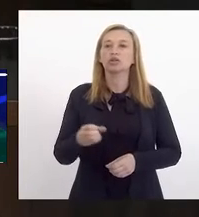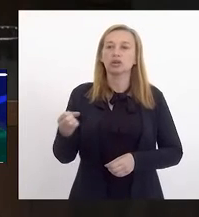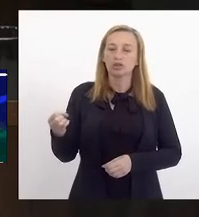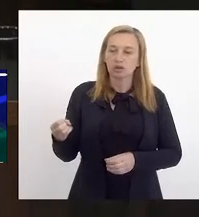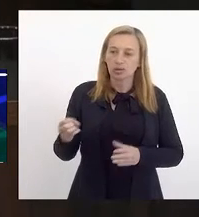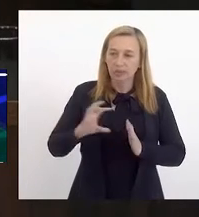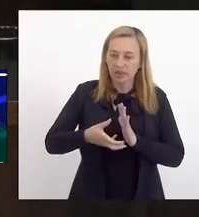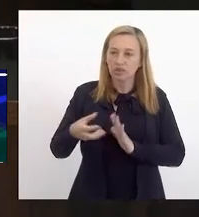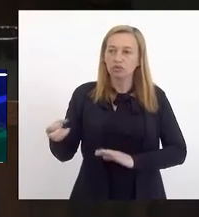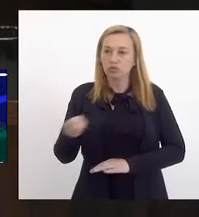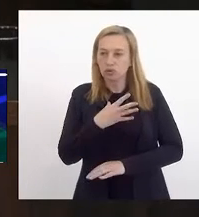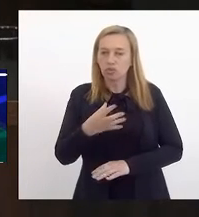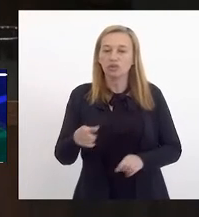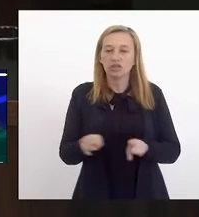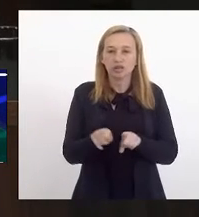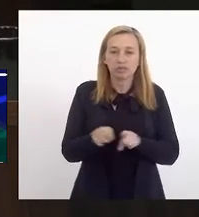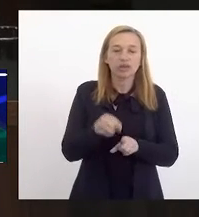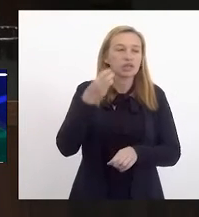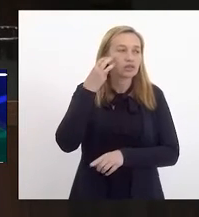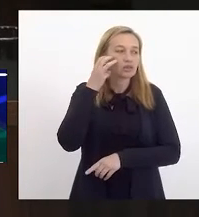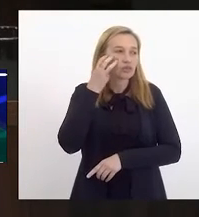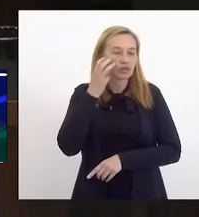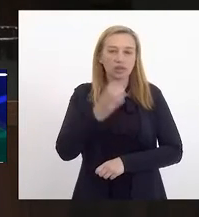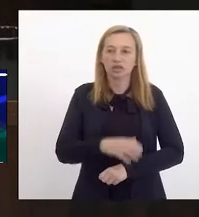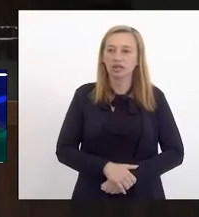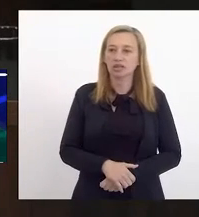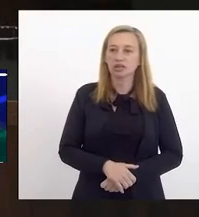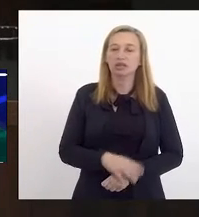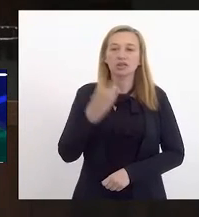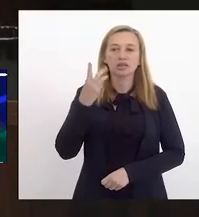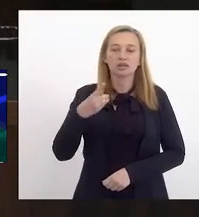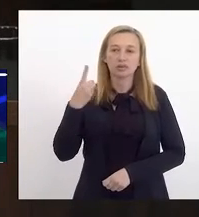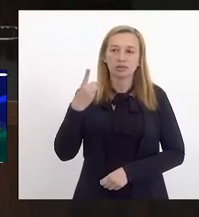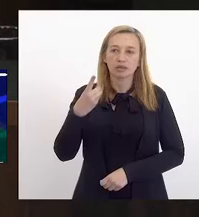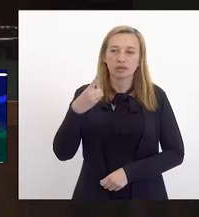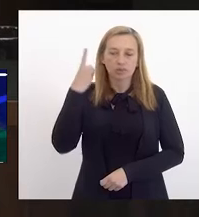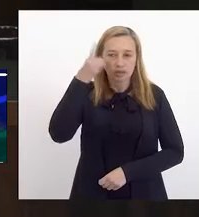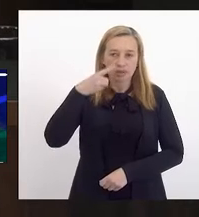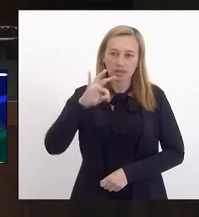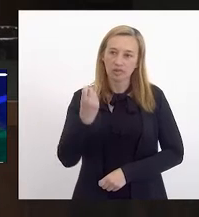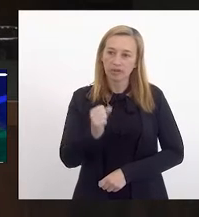Novo, do deputado Valdec. Deputada Marta Rocha.